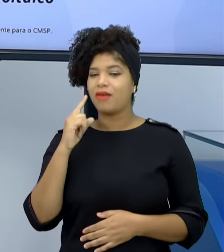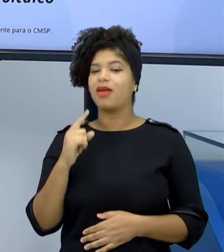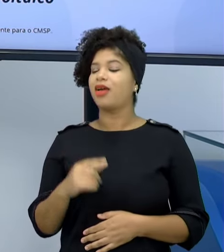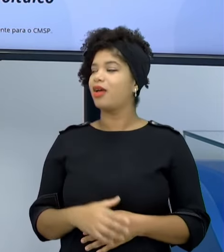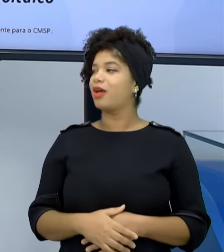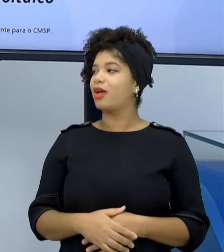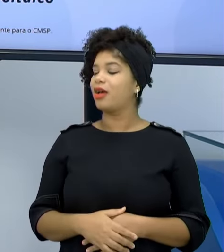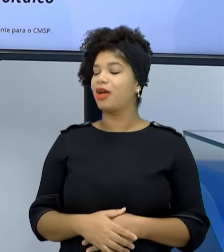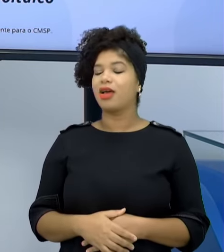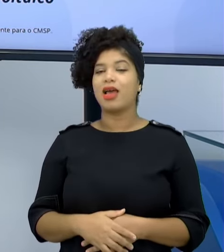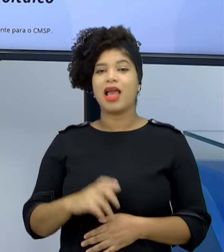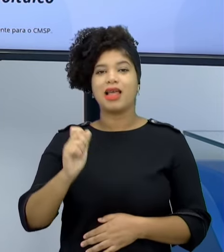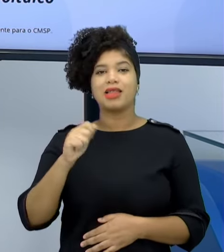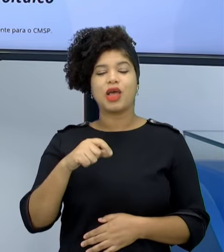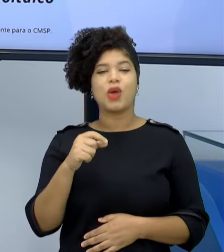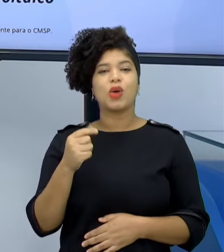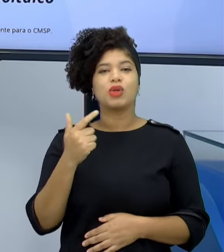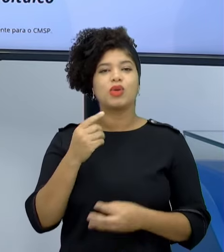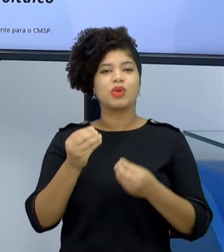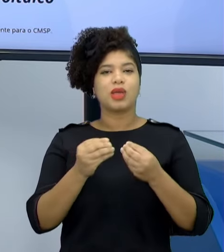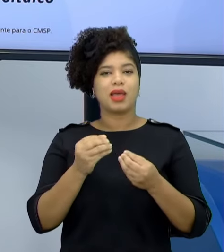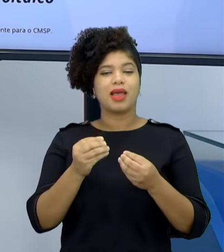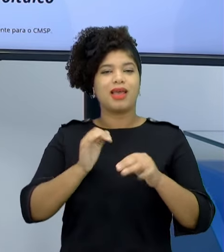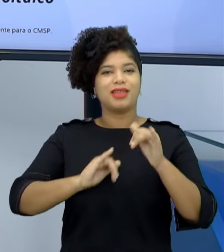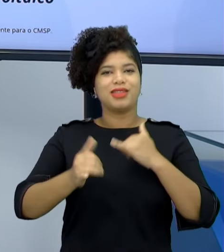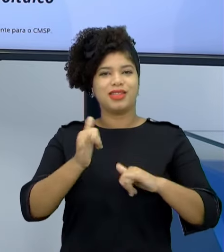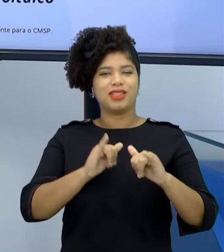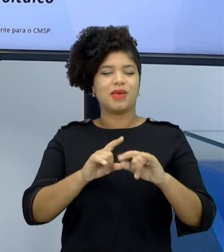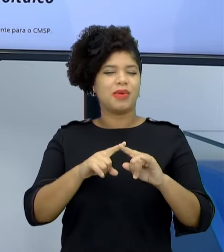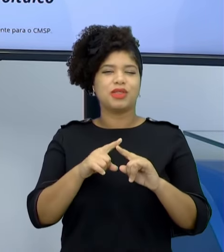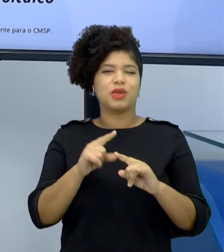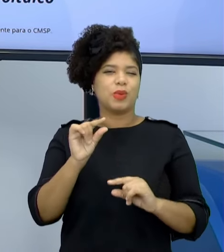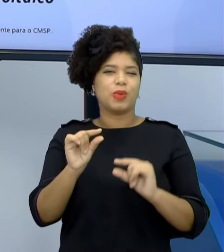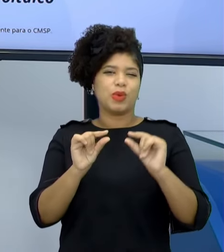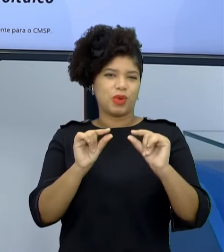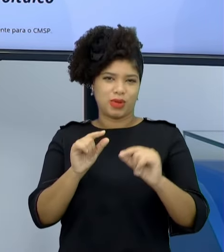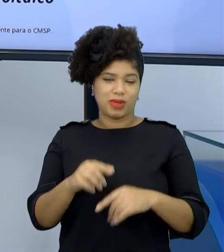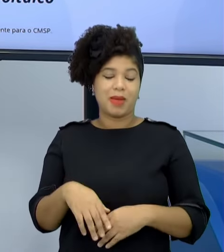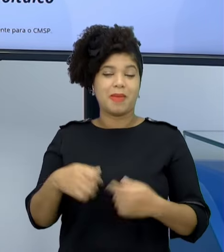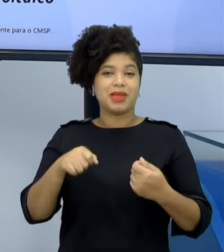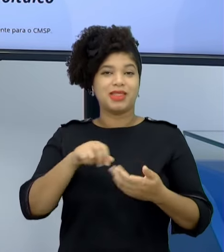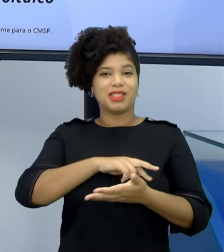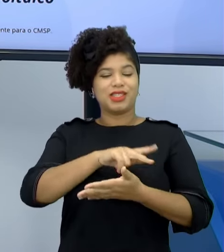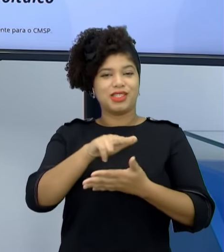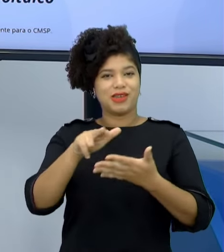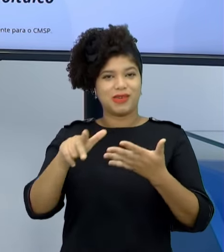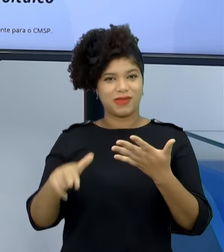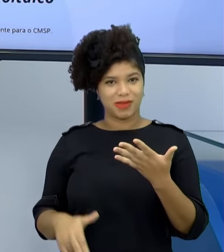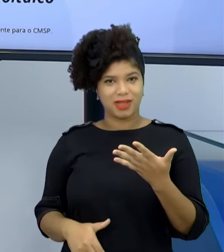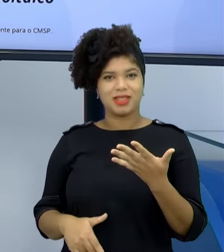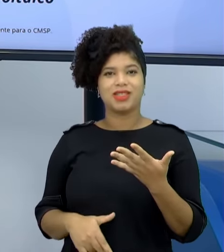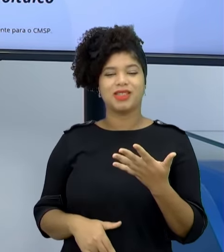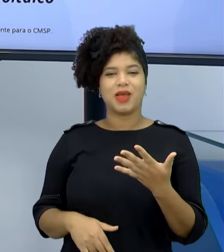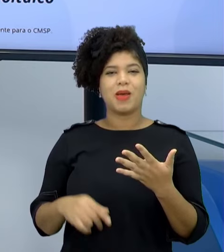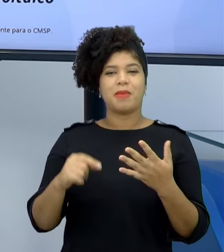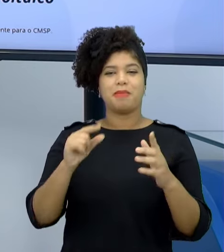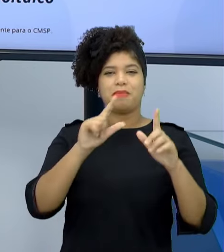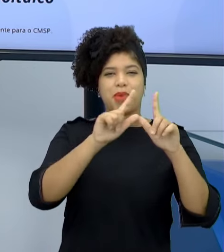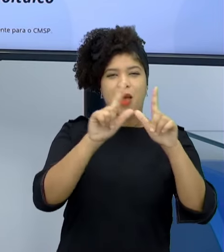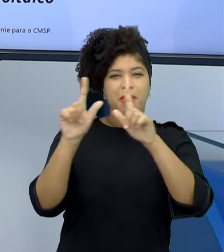eu vou conseguir aí gerar corrente elétrica. Mas é pouquinho, né? Então eu preciso de vários pontinhos